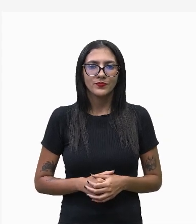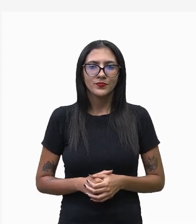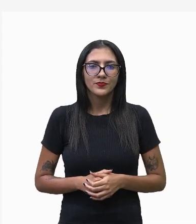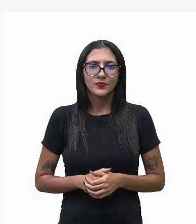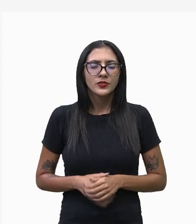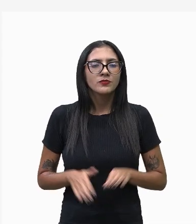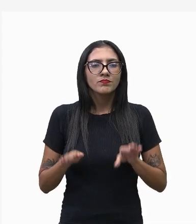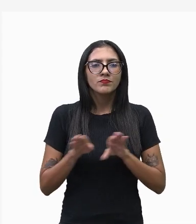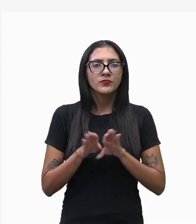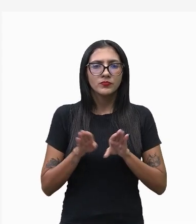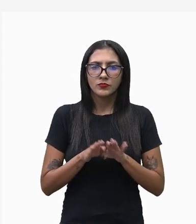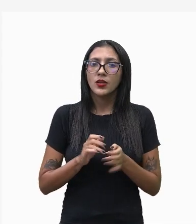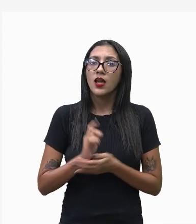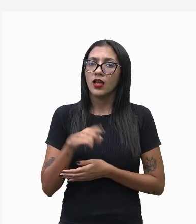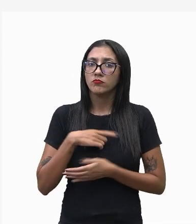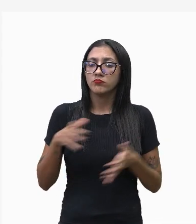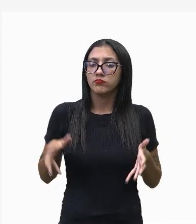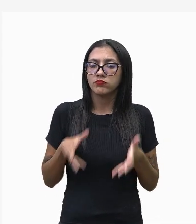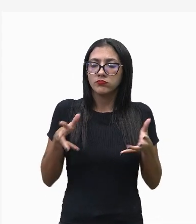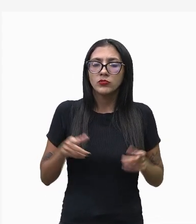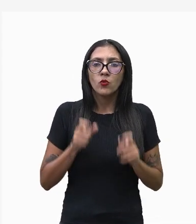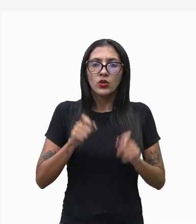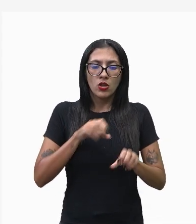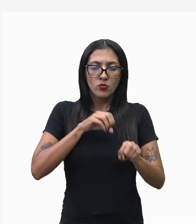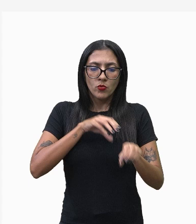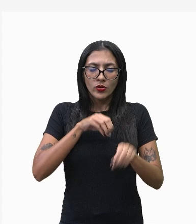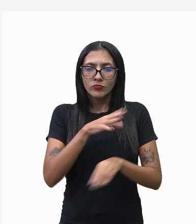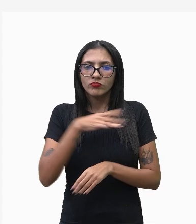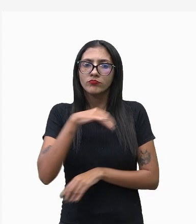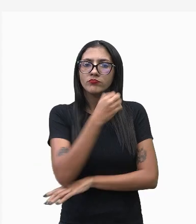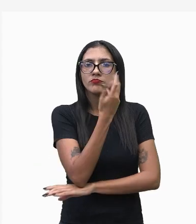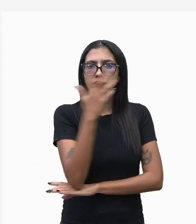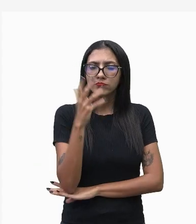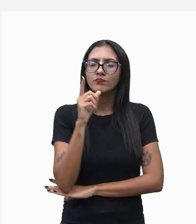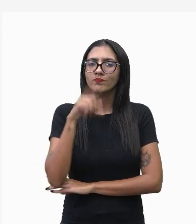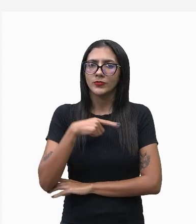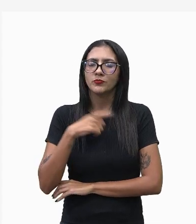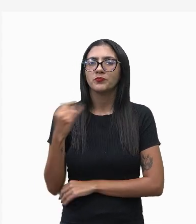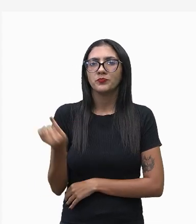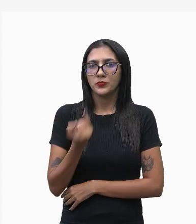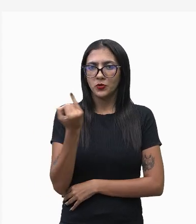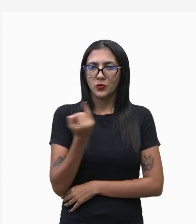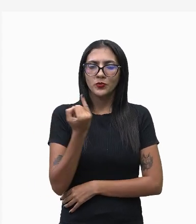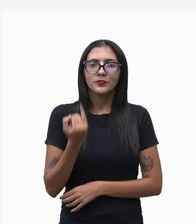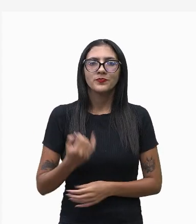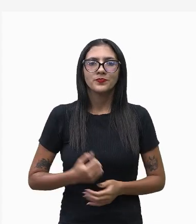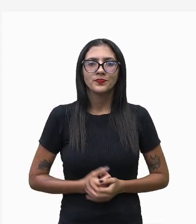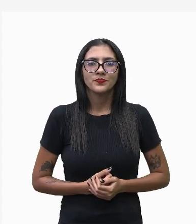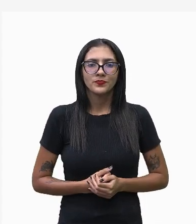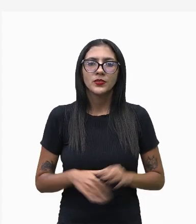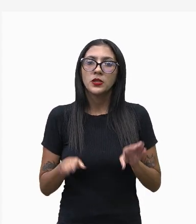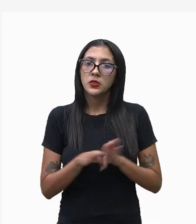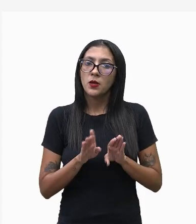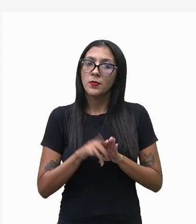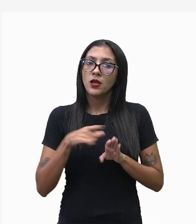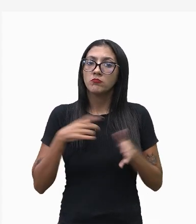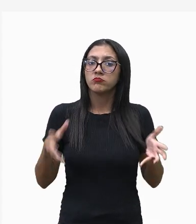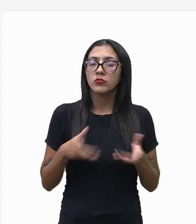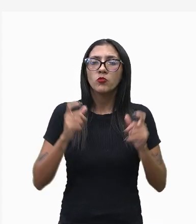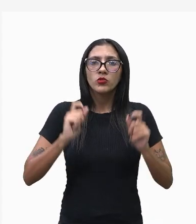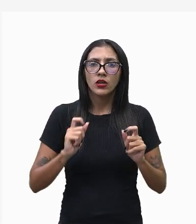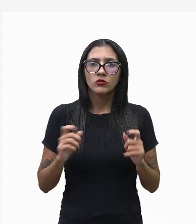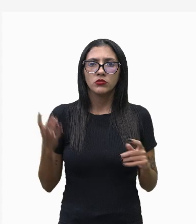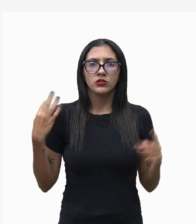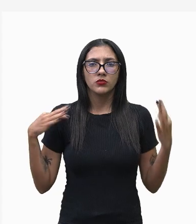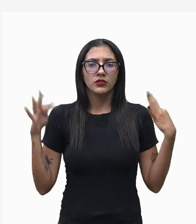mais? Elas promovem a educação ambiental, o que é muito importante, também promovem o turismo